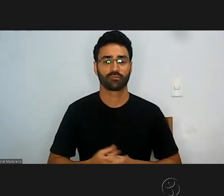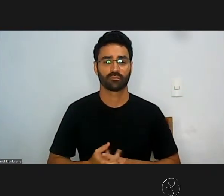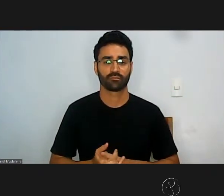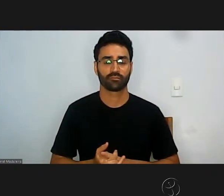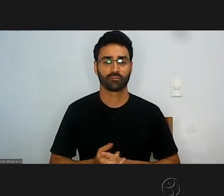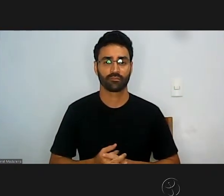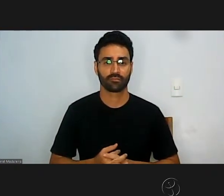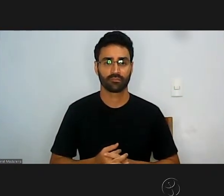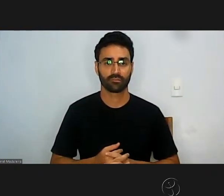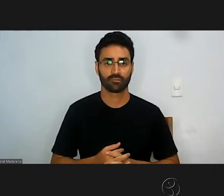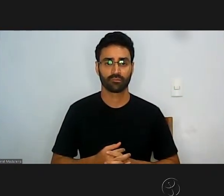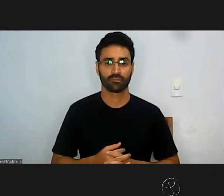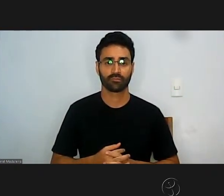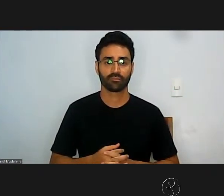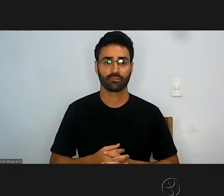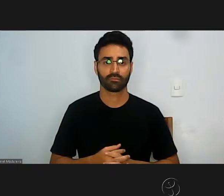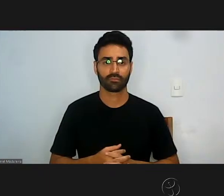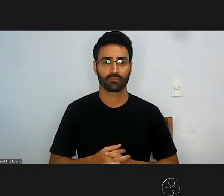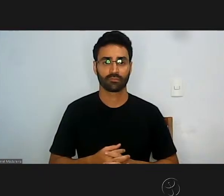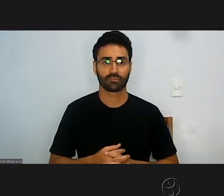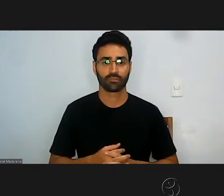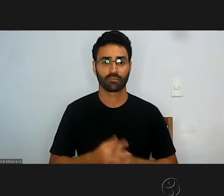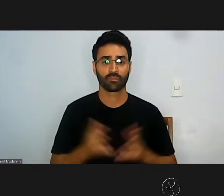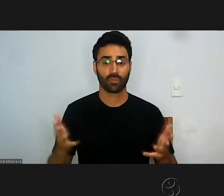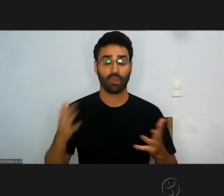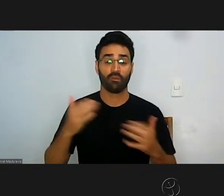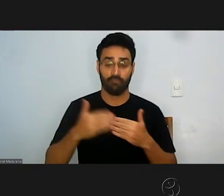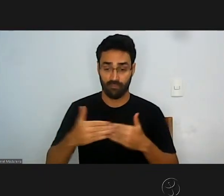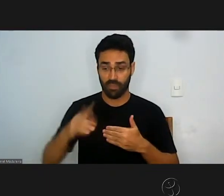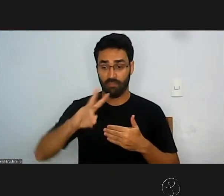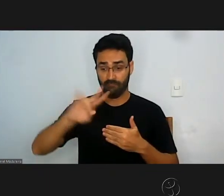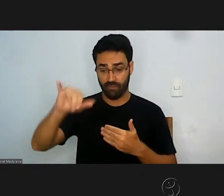O mundo que será forjado em uma nova era.